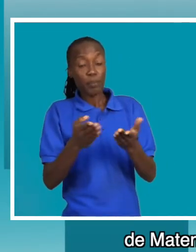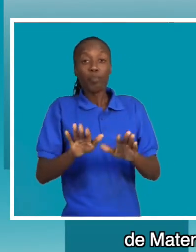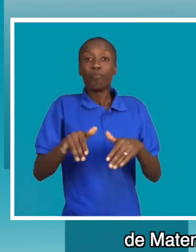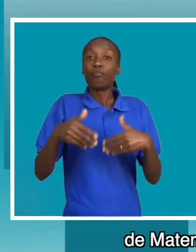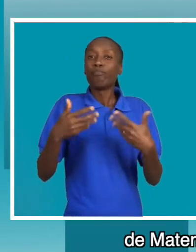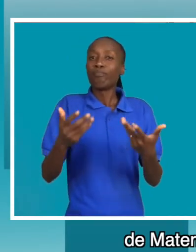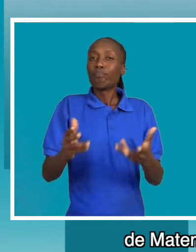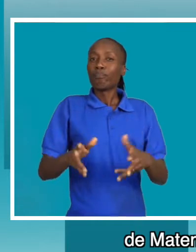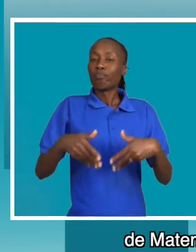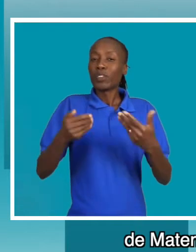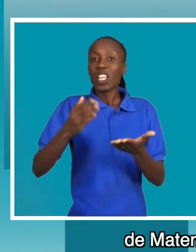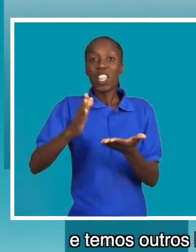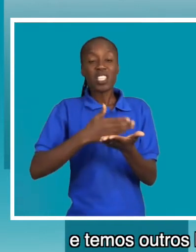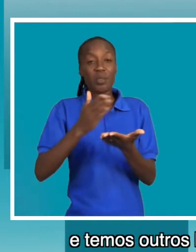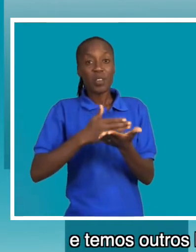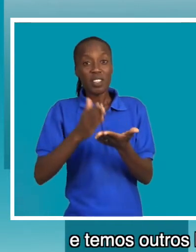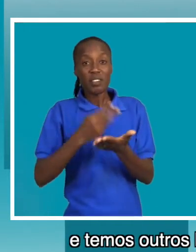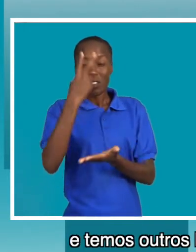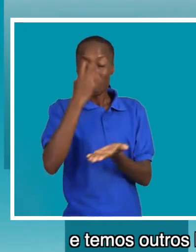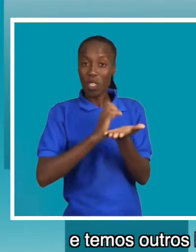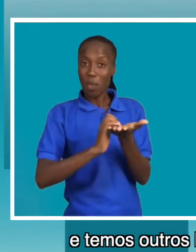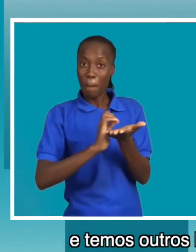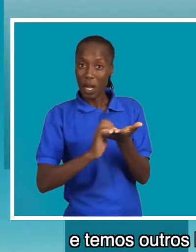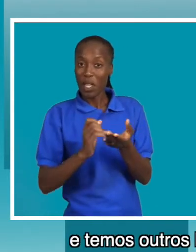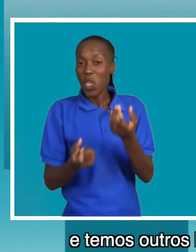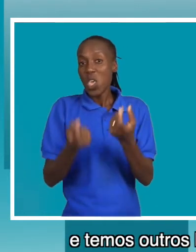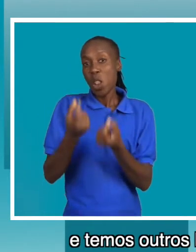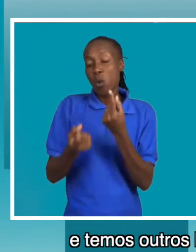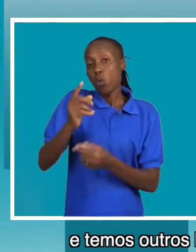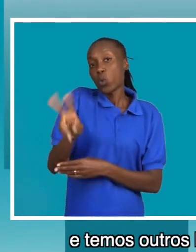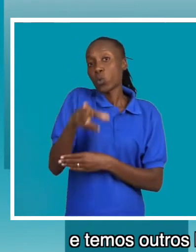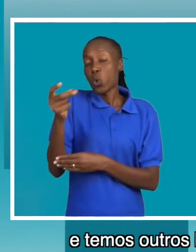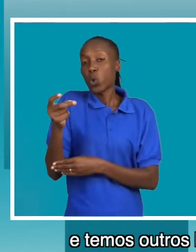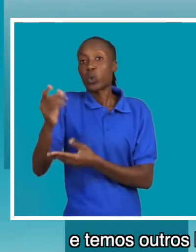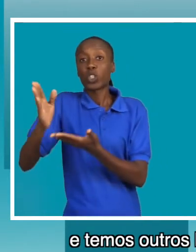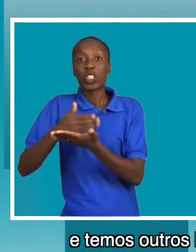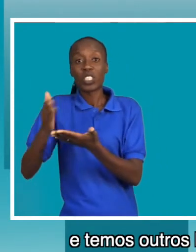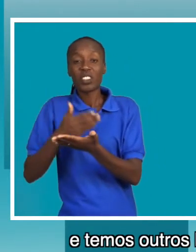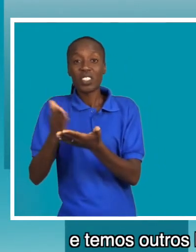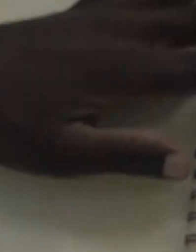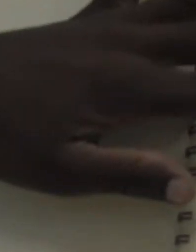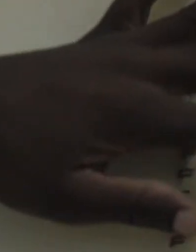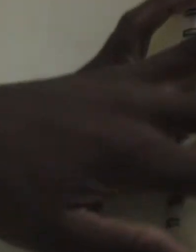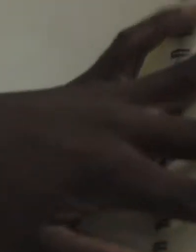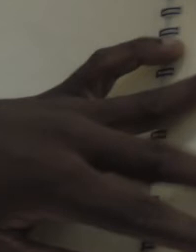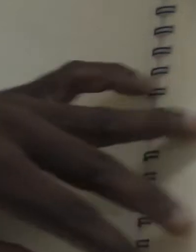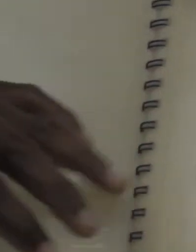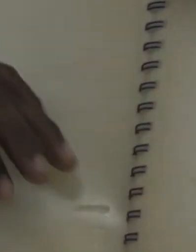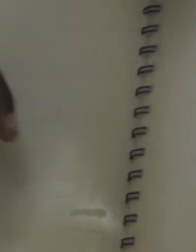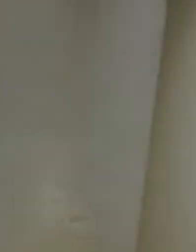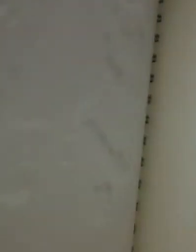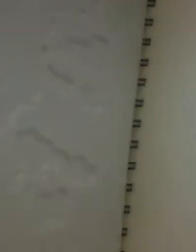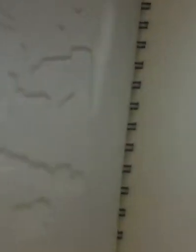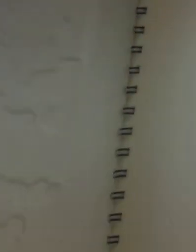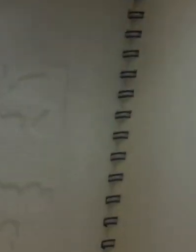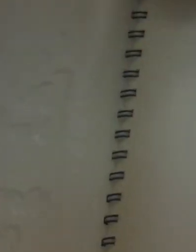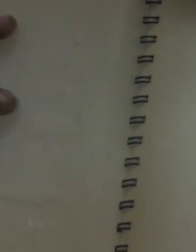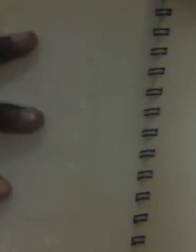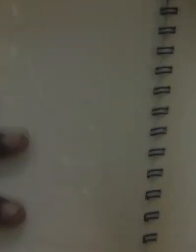são livros em braile e temos alguns outros livros de caráter meramente científico, não é? Como, por exemplo,